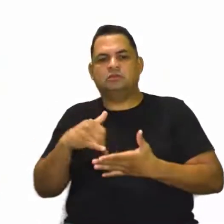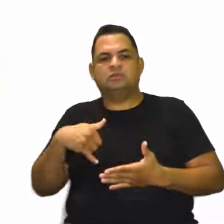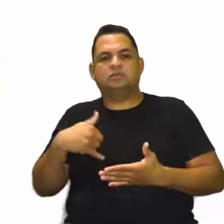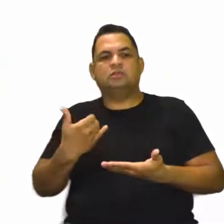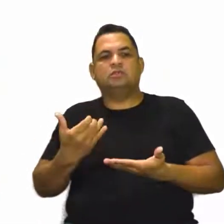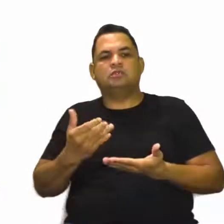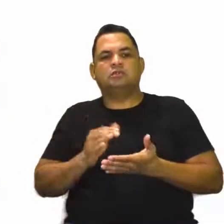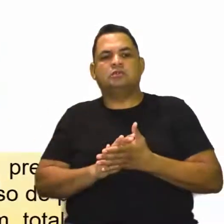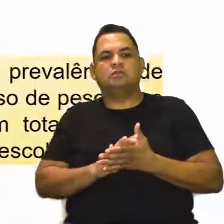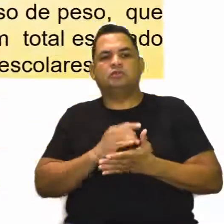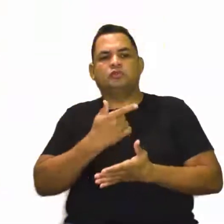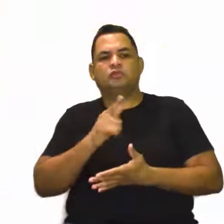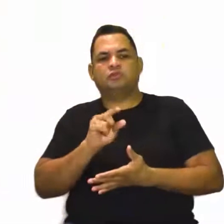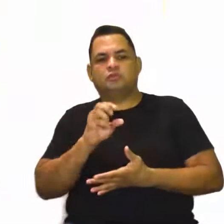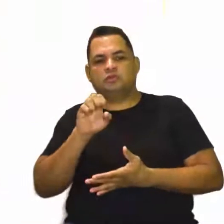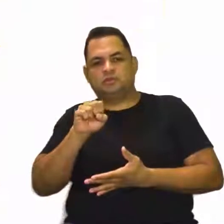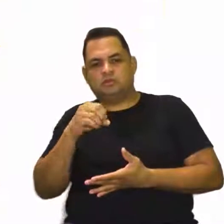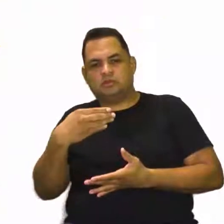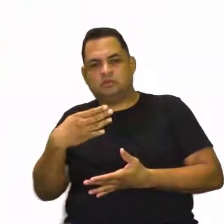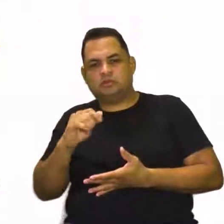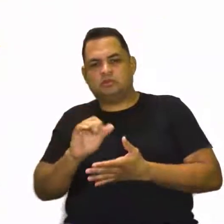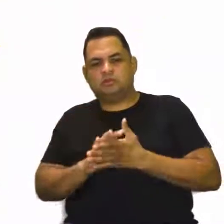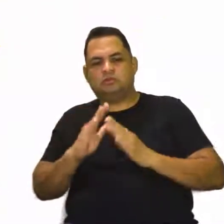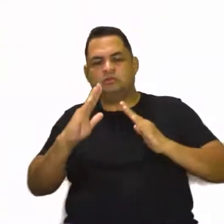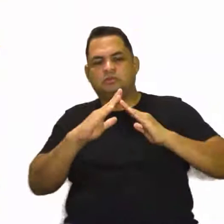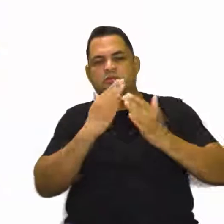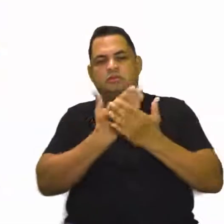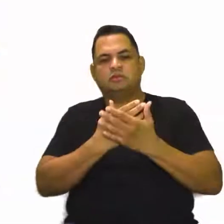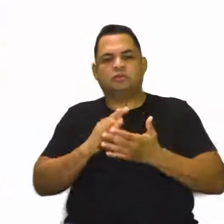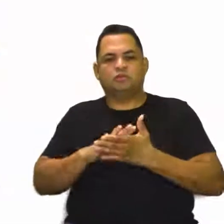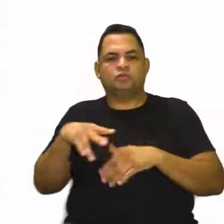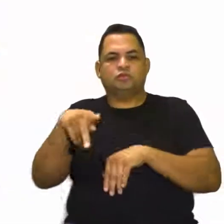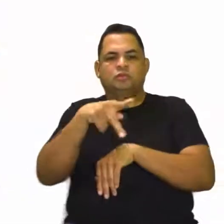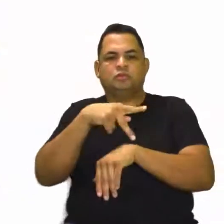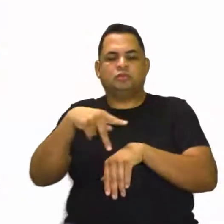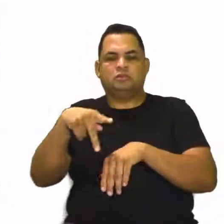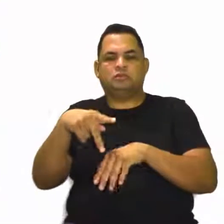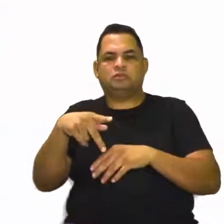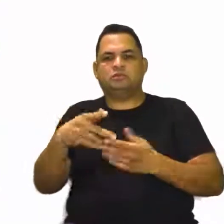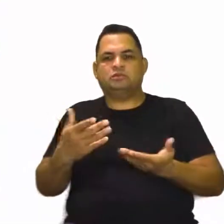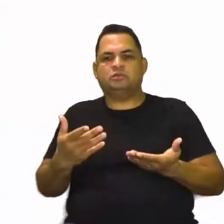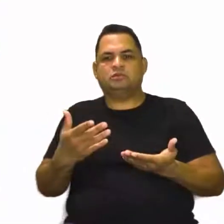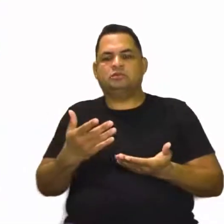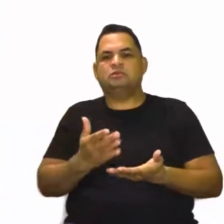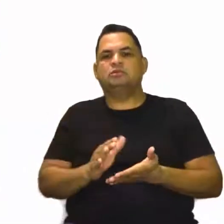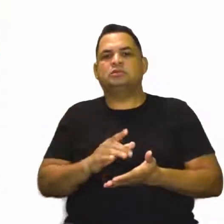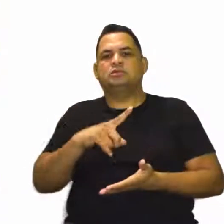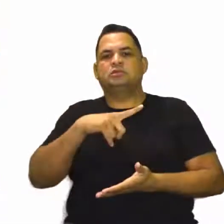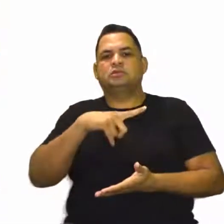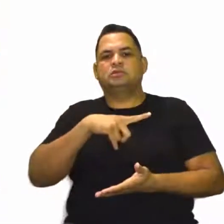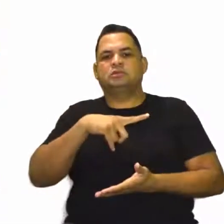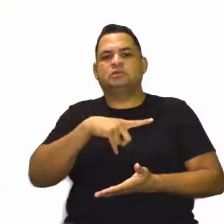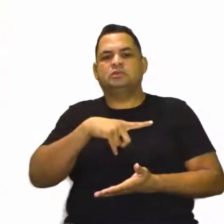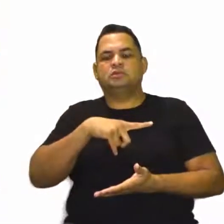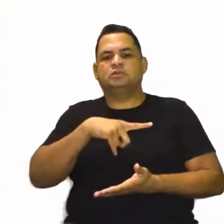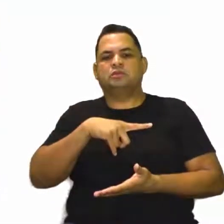2.842 escolas do país. E aí o que ele faz o registro? Ele registra que tem uma prevalência aí de